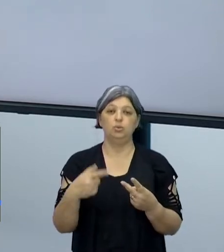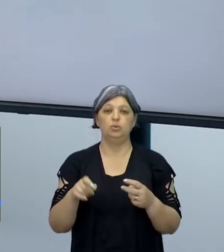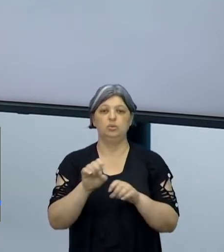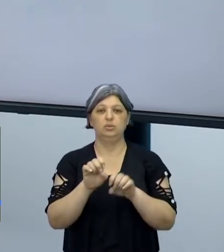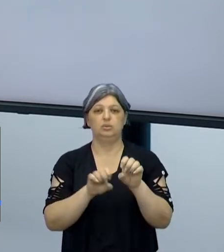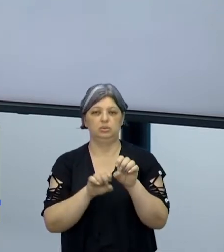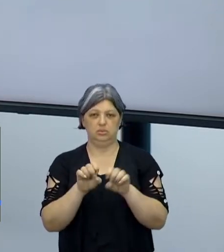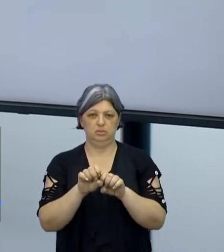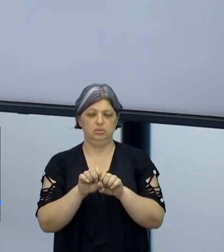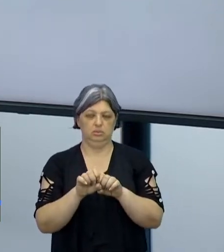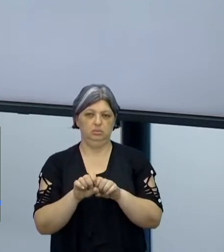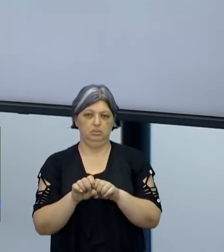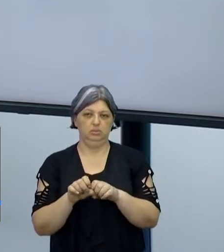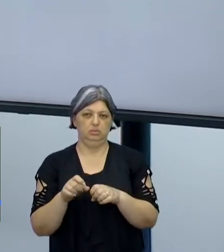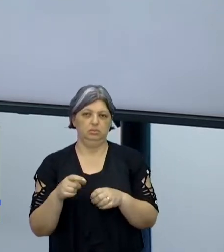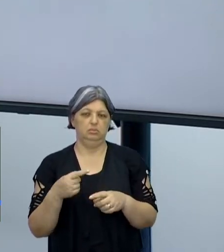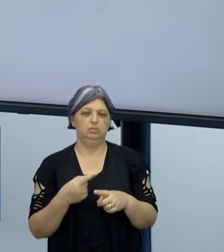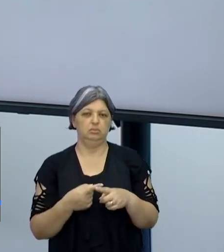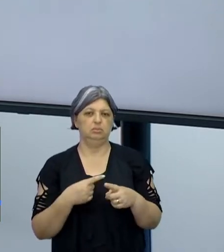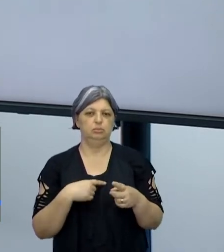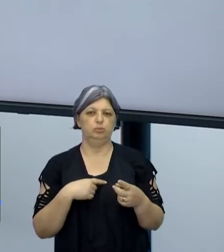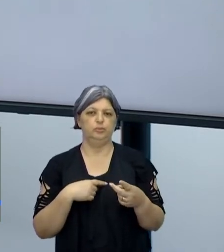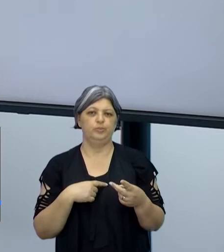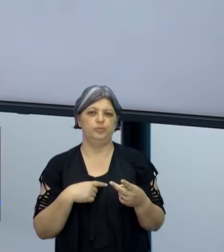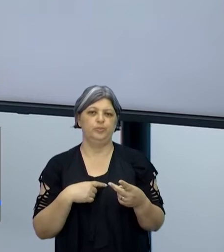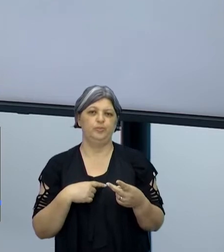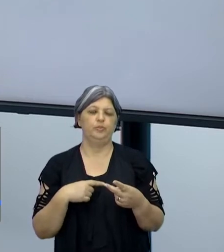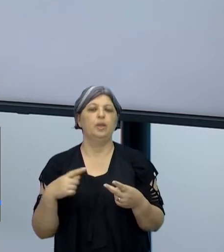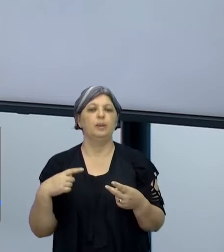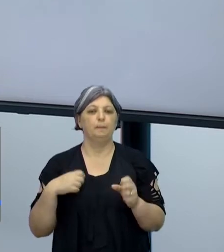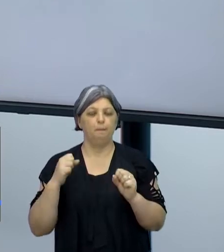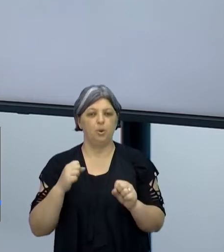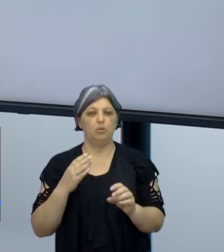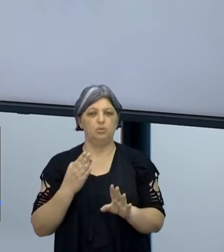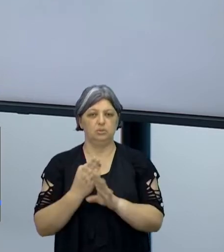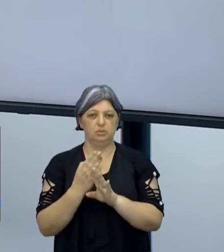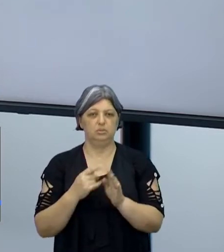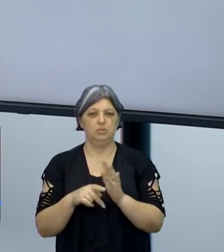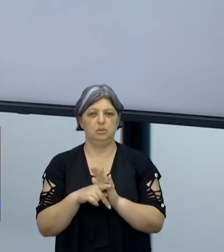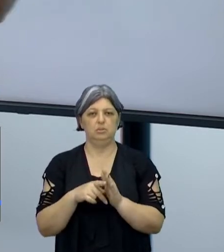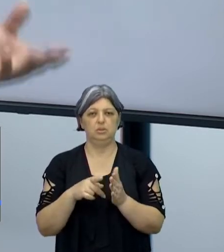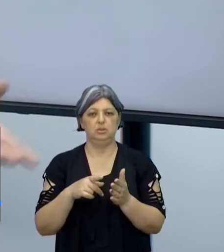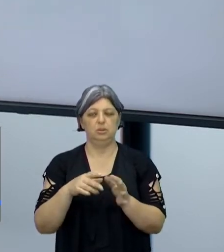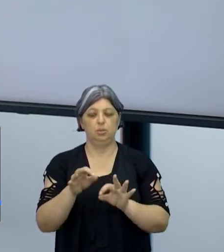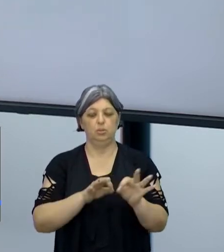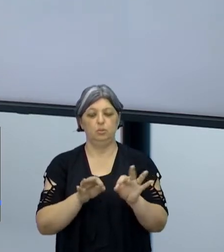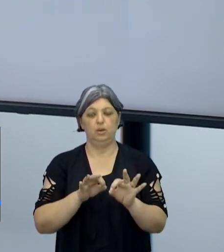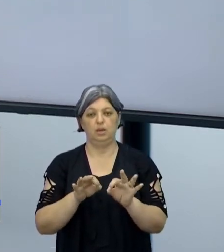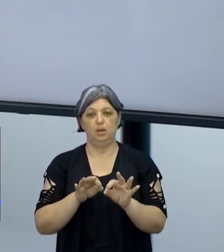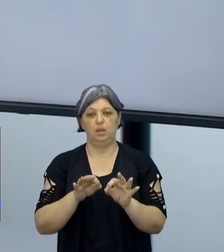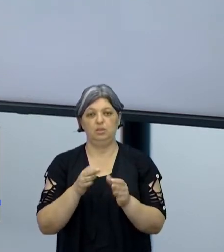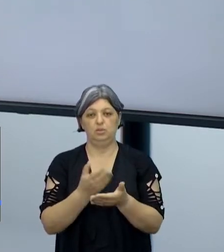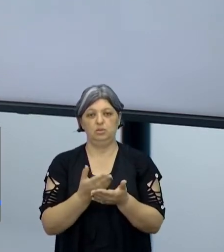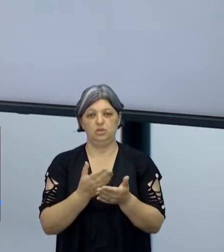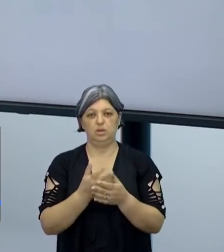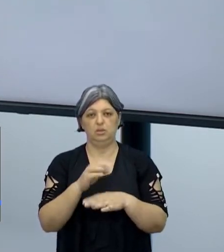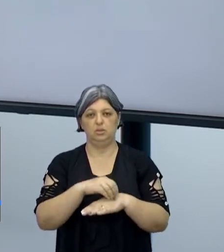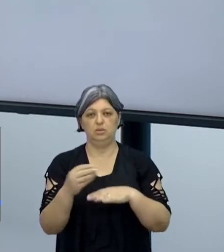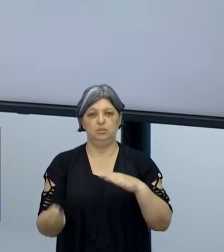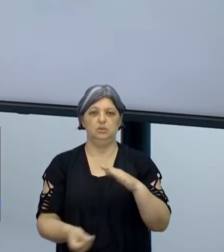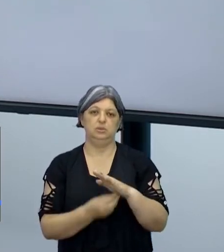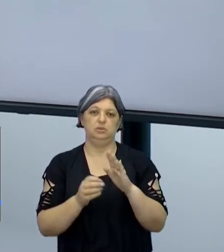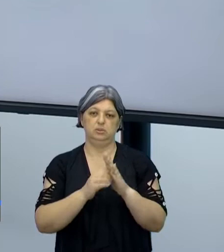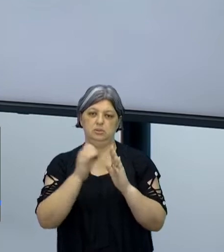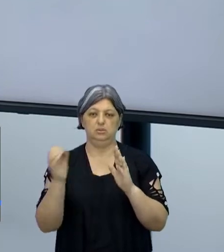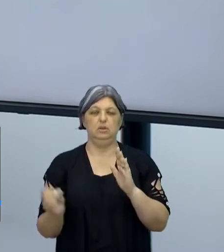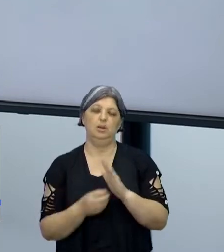eixos estruturantes que você pode achar e o professor pode achar no plano de aula que está lá no repositório do CMSP. Pode baixar